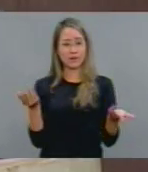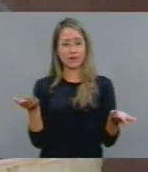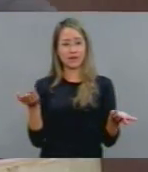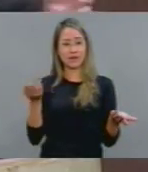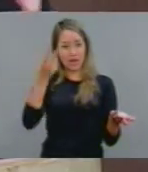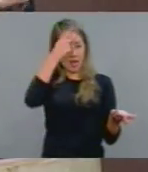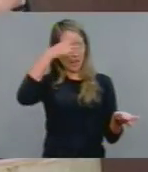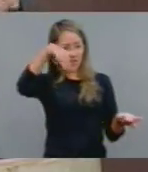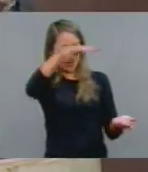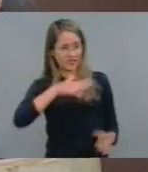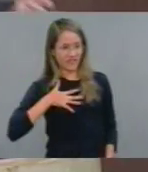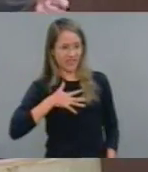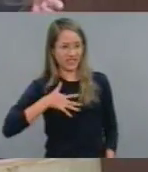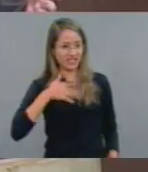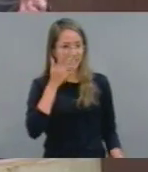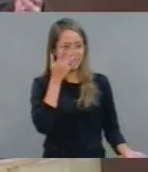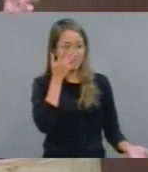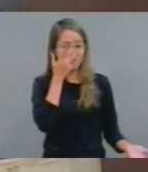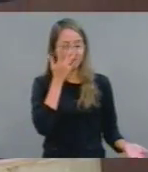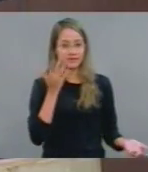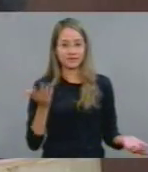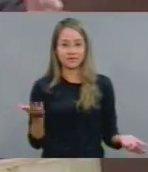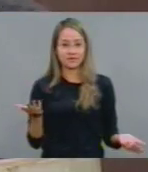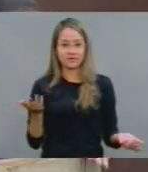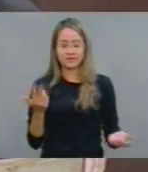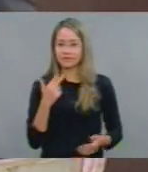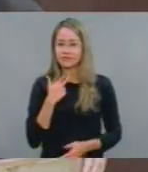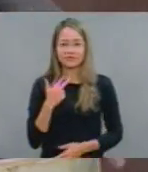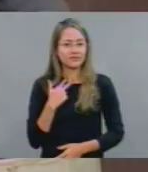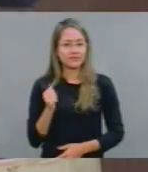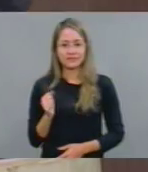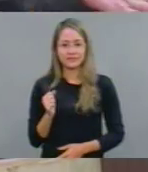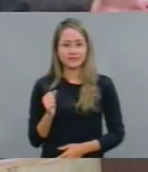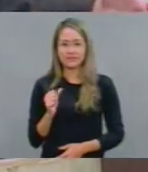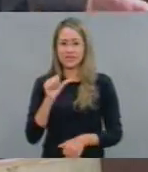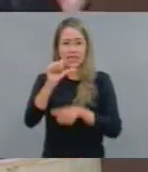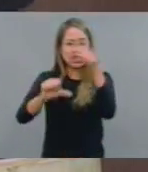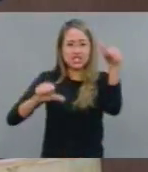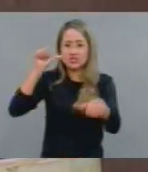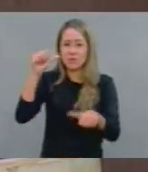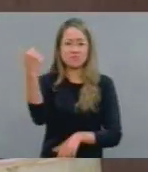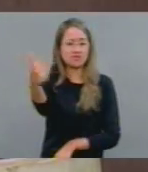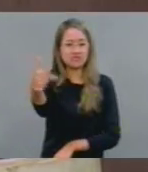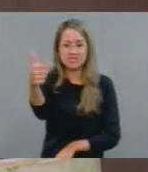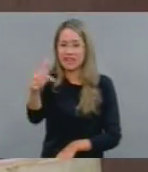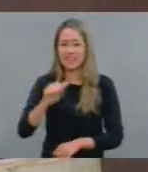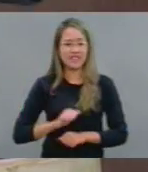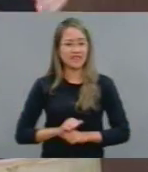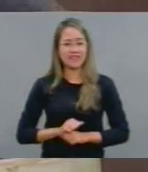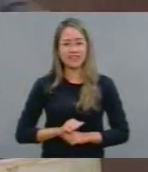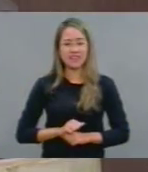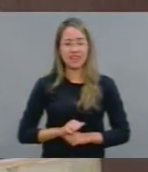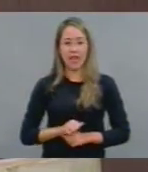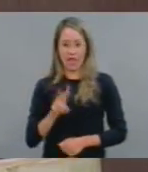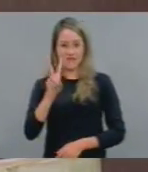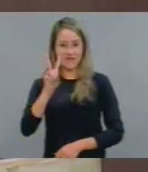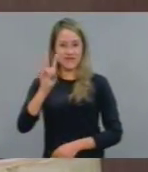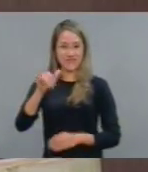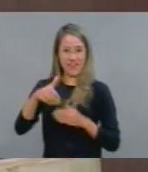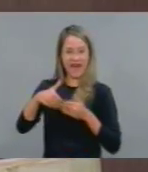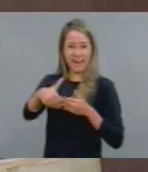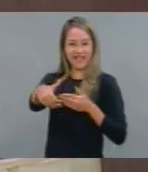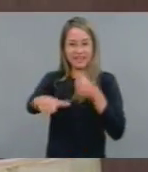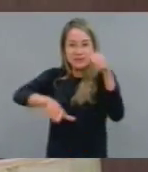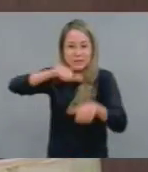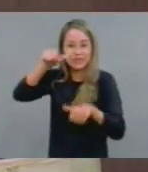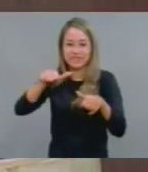Ceará. Isso não pode ser celebrado. Isso não é transformação. Isso não é um projeto utópico. Isso